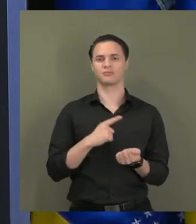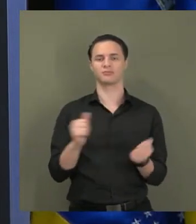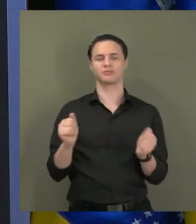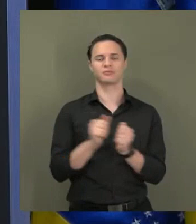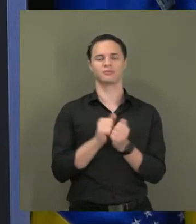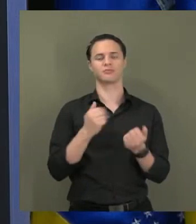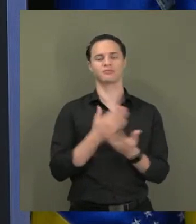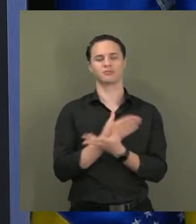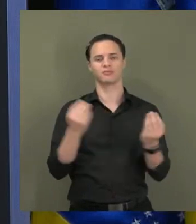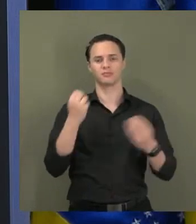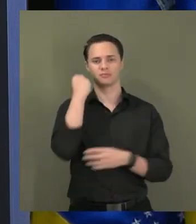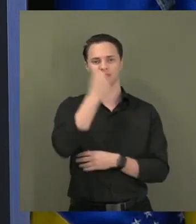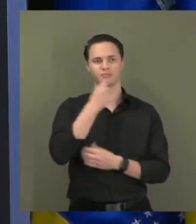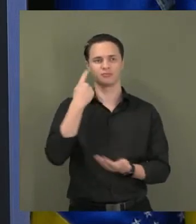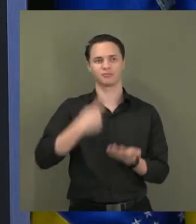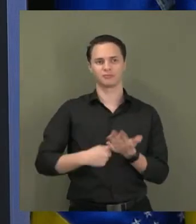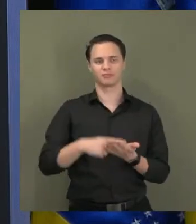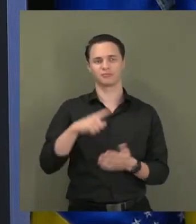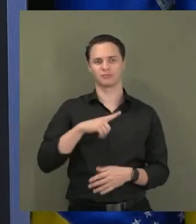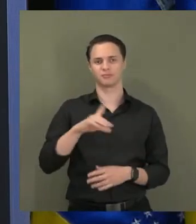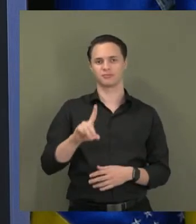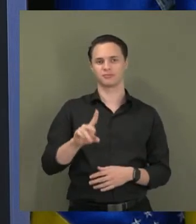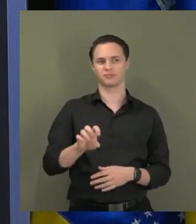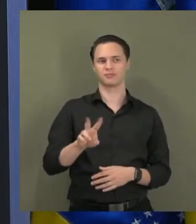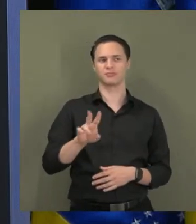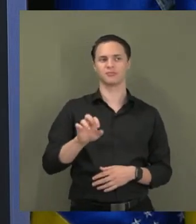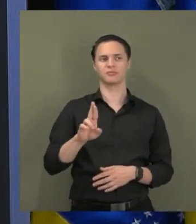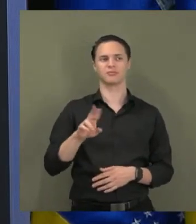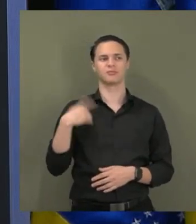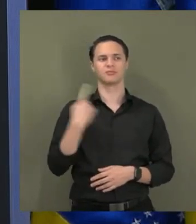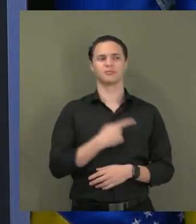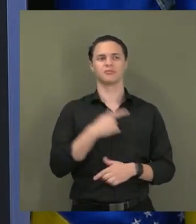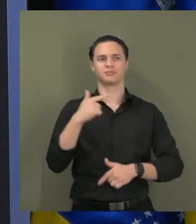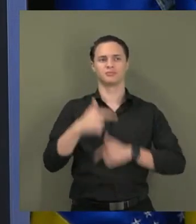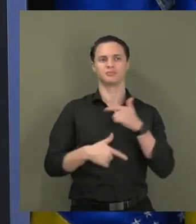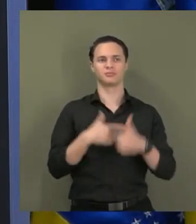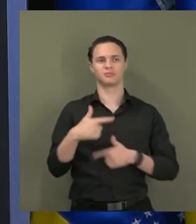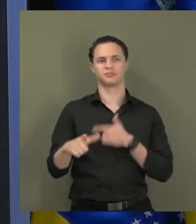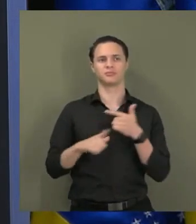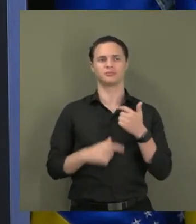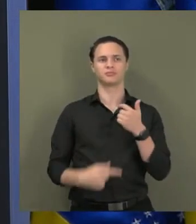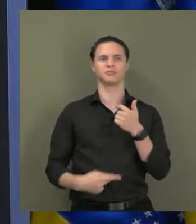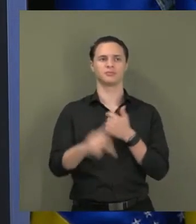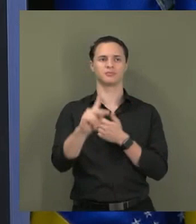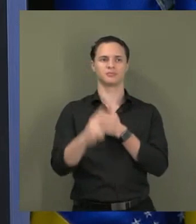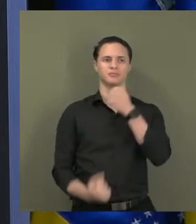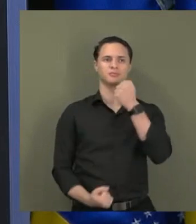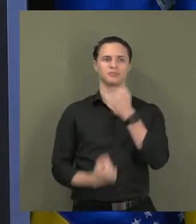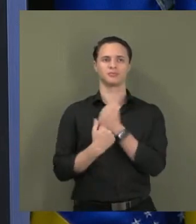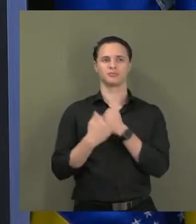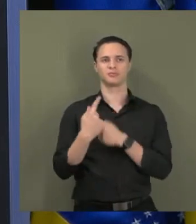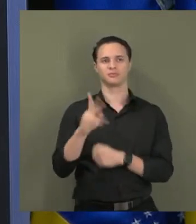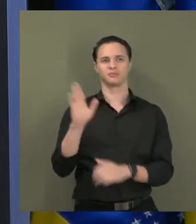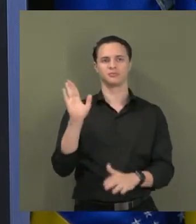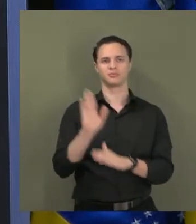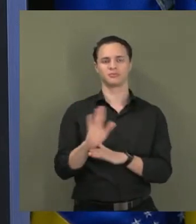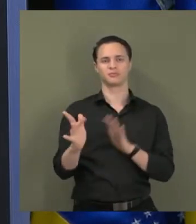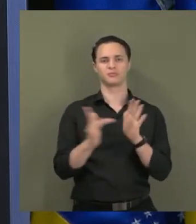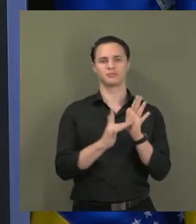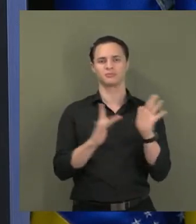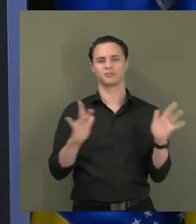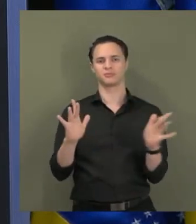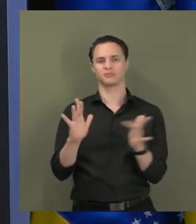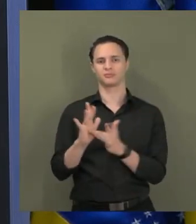senadores cumpridores dos seus deveres, fazer o nosso trabalho com seu apoio, com a sua ajuda. Que